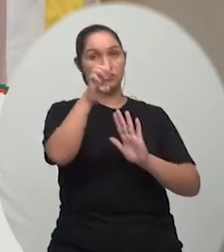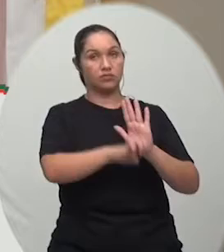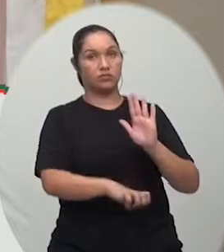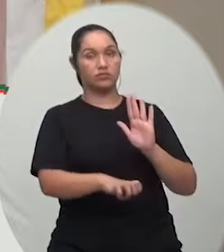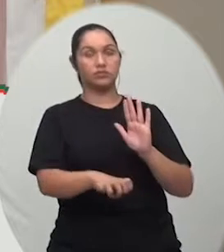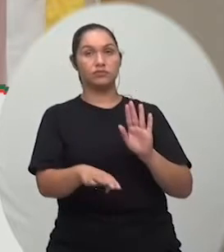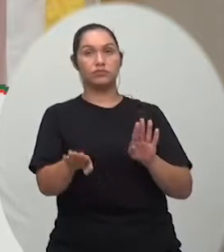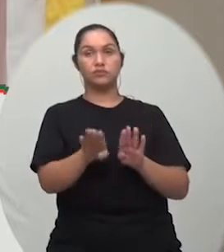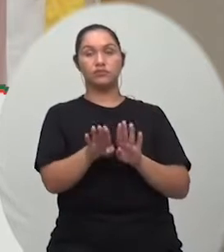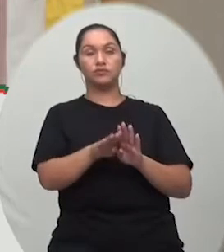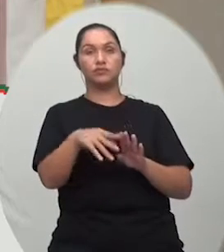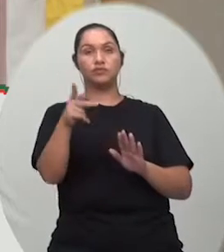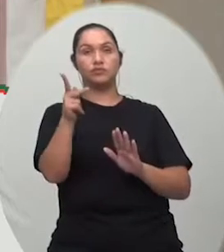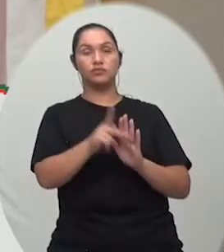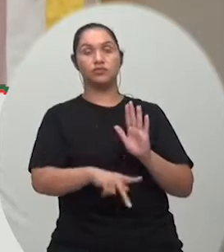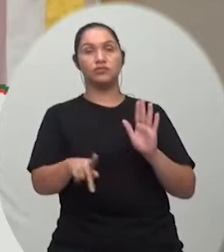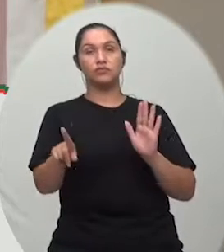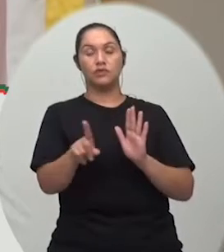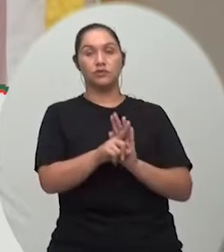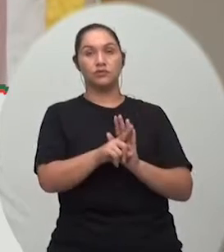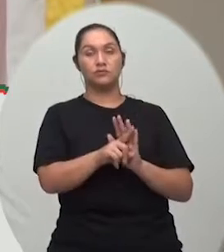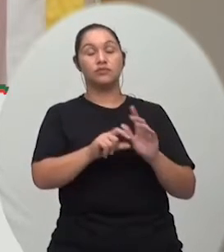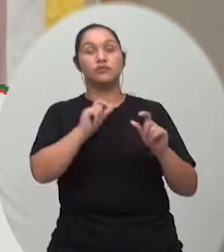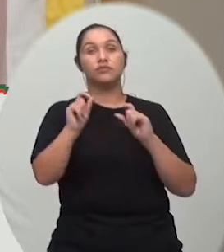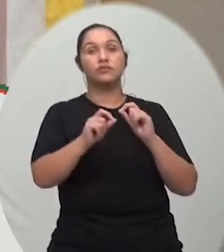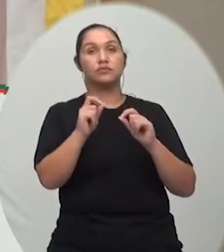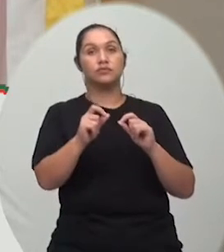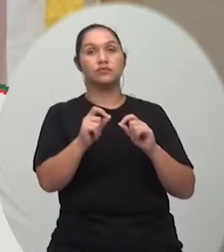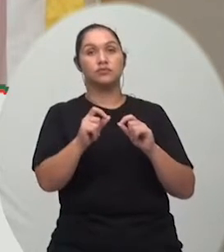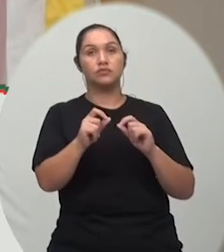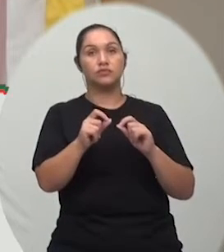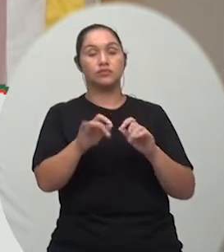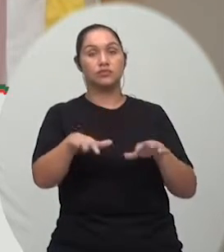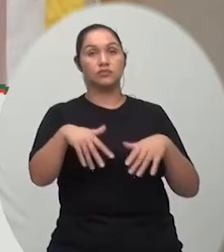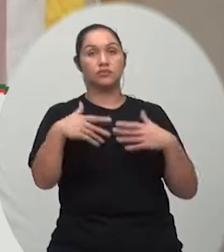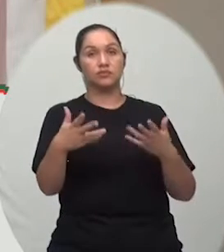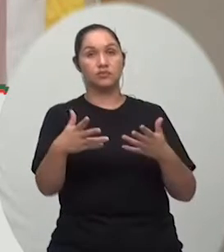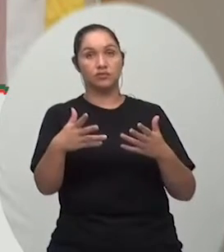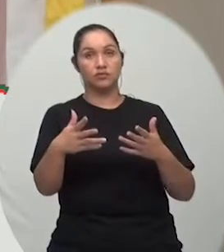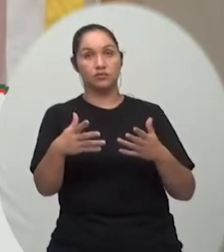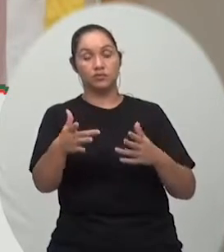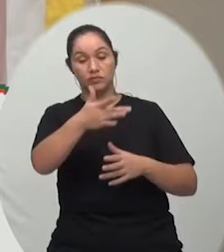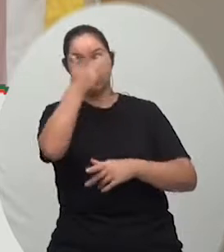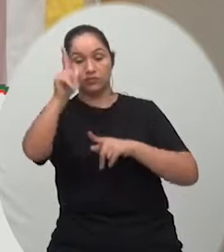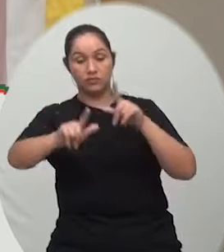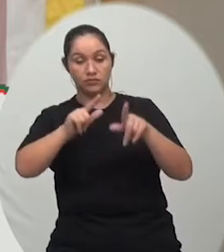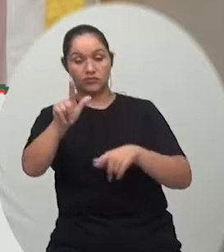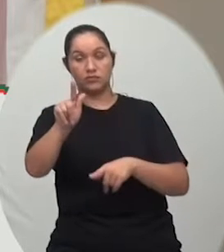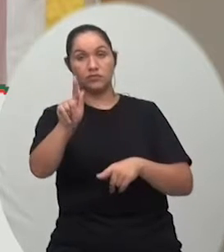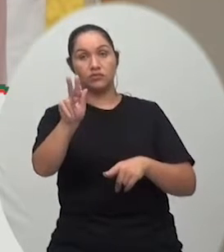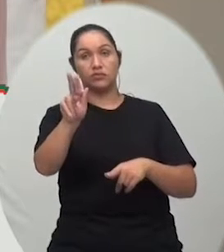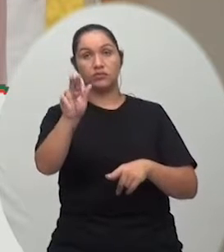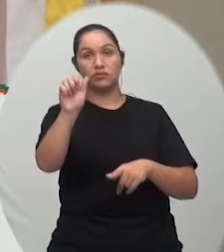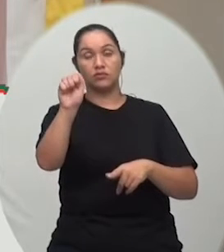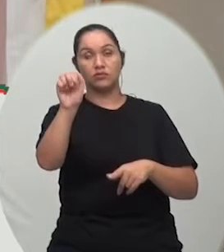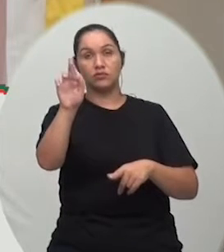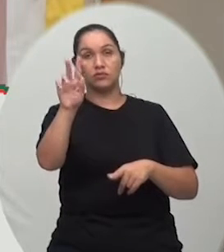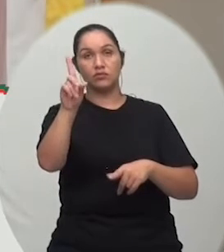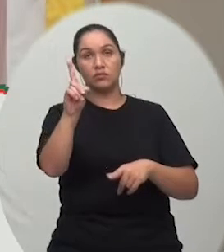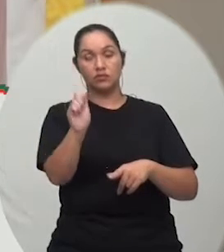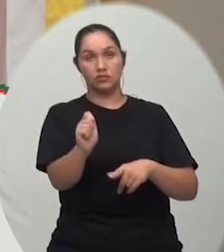aquele projeto de lei era justamente para que metade do efetivo da guarda municipal fosse